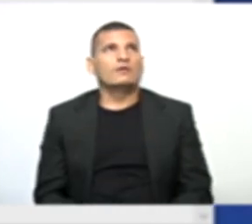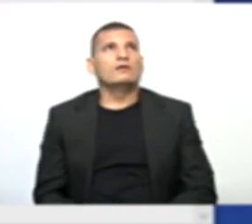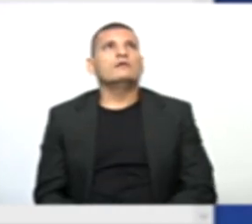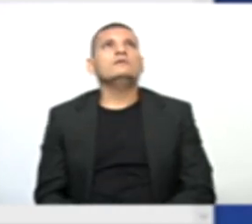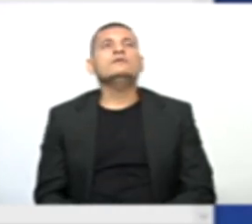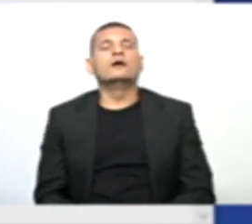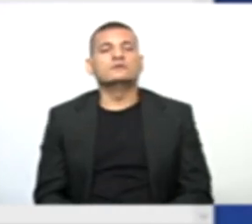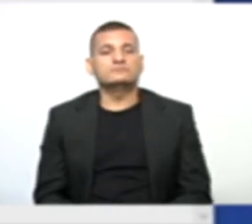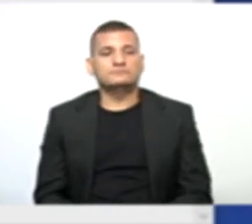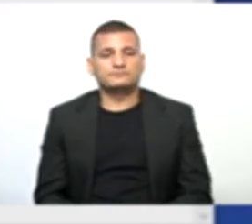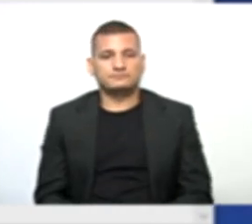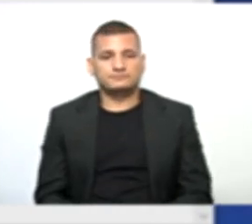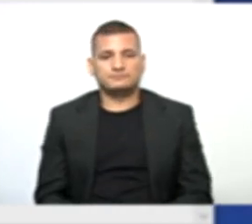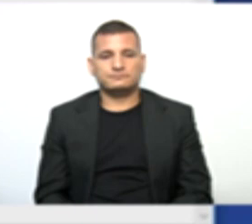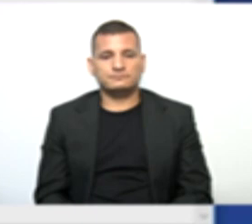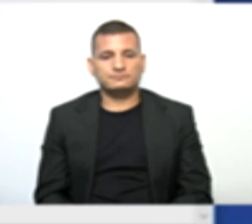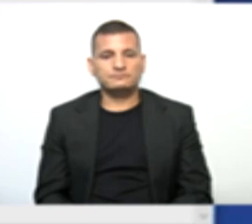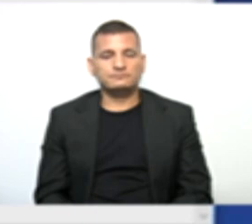repetição.